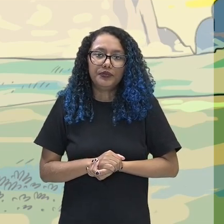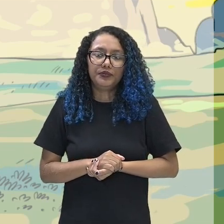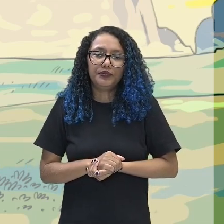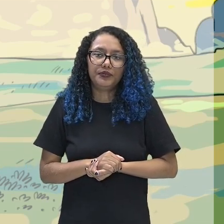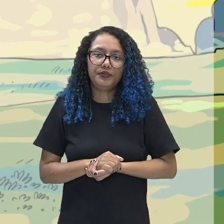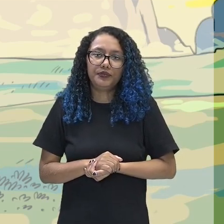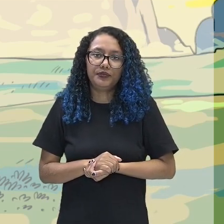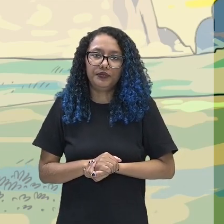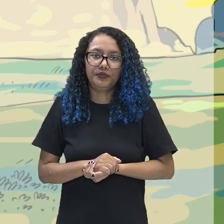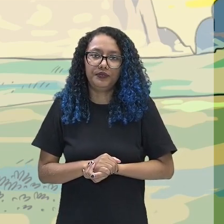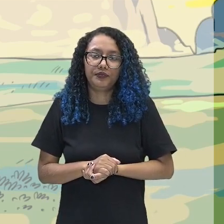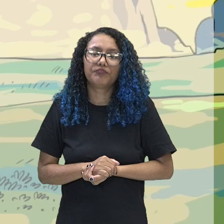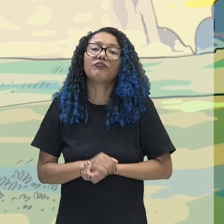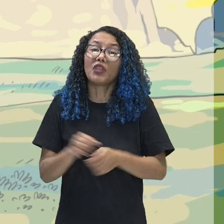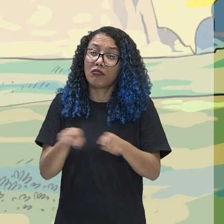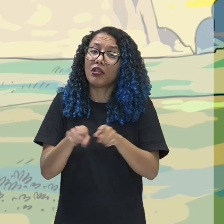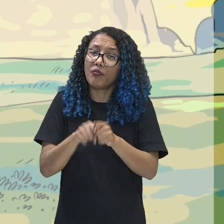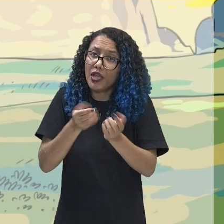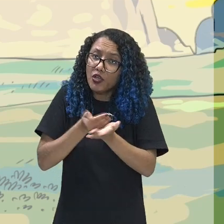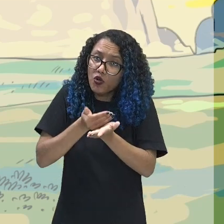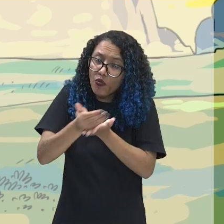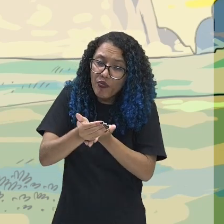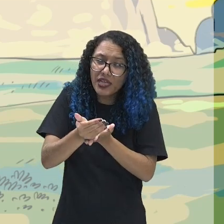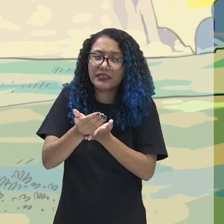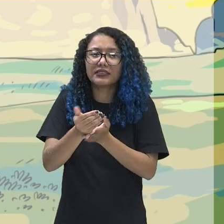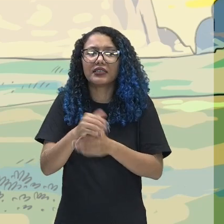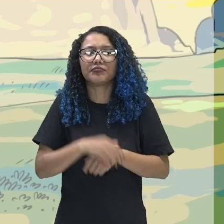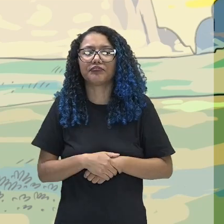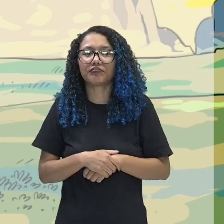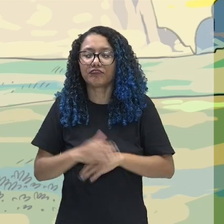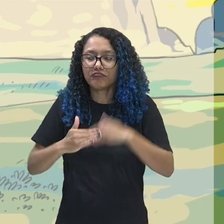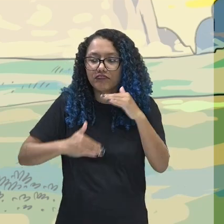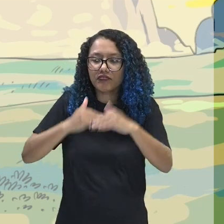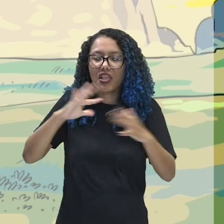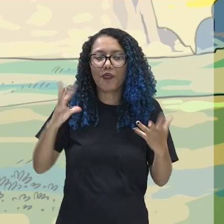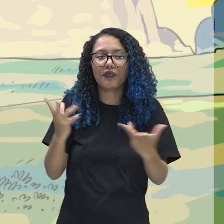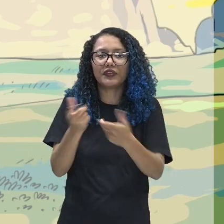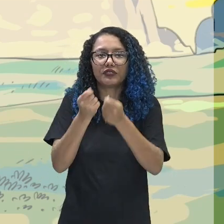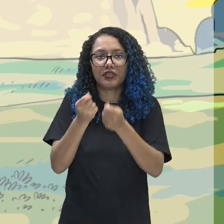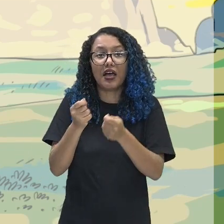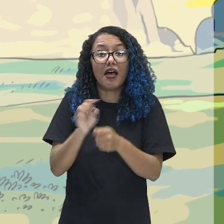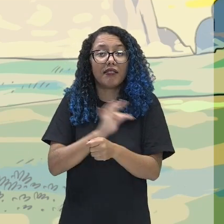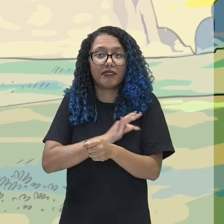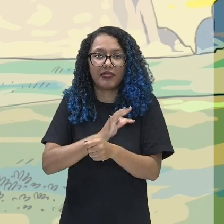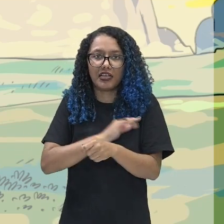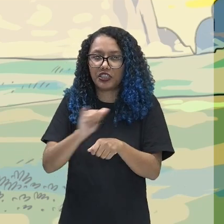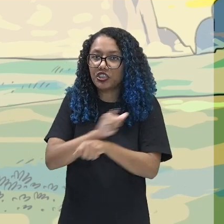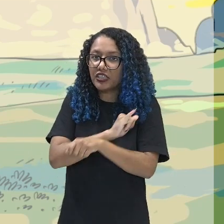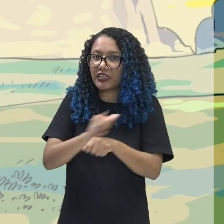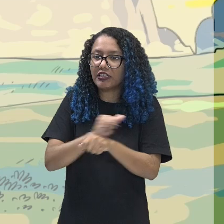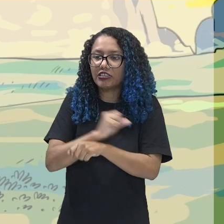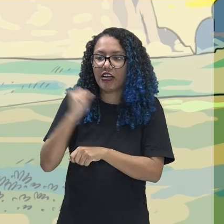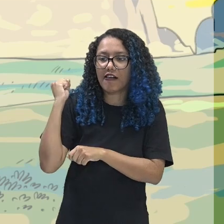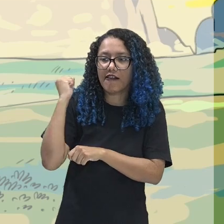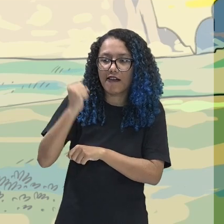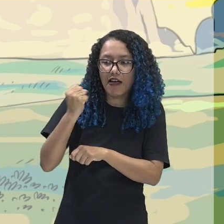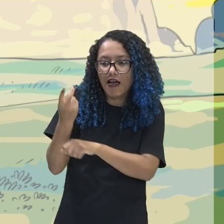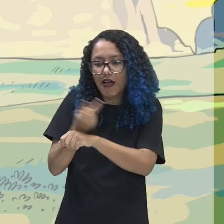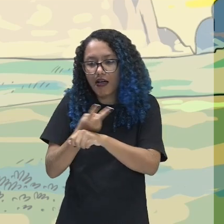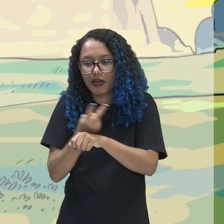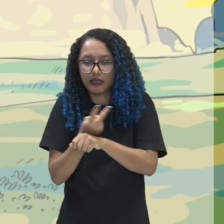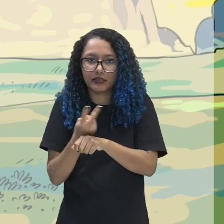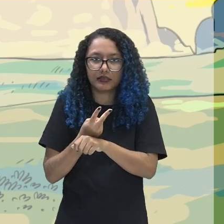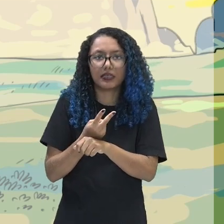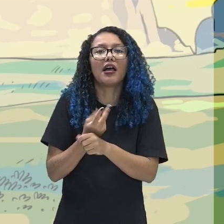adquirir, evoluir também nas suas técnicas de caça. Gente, foi nesse momento que eles começaram a desenvolver armas para